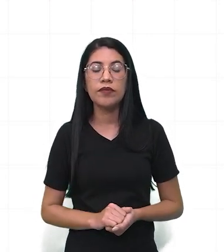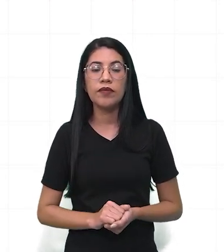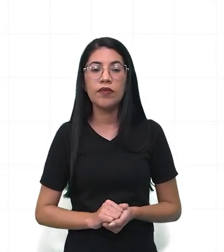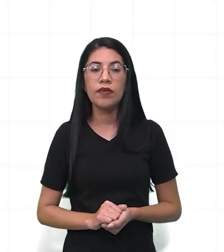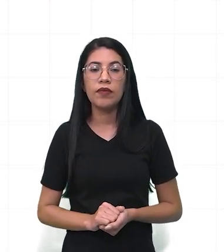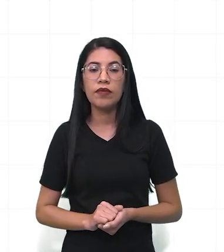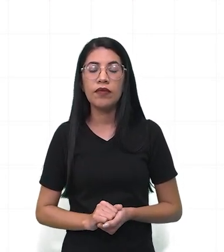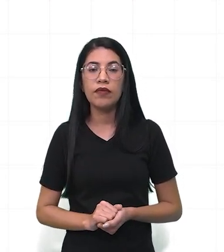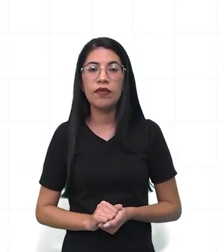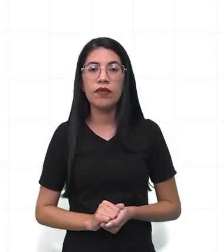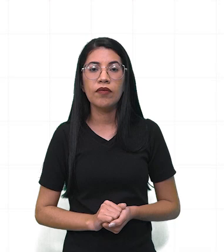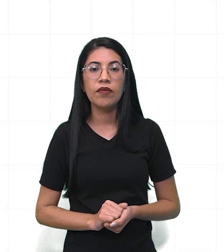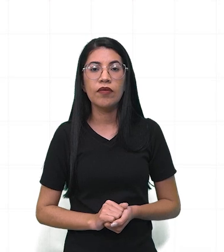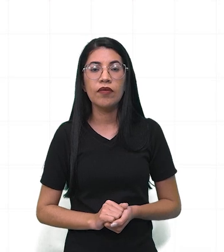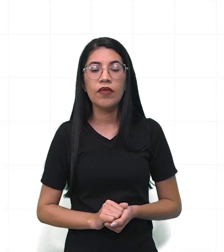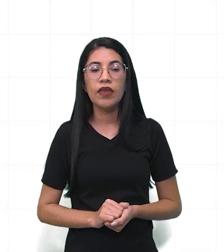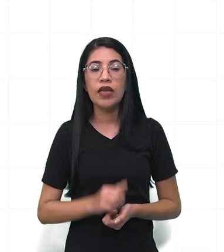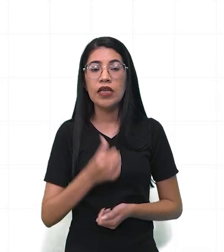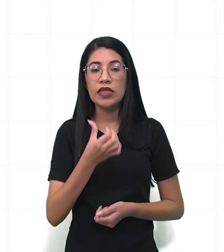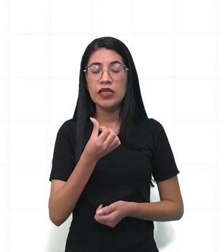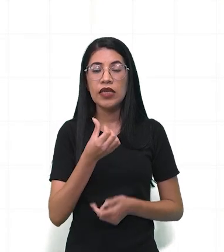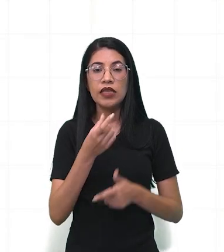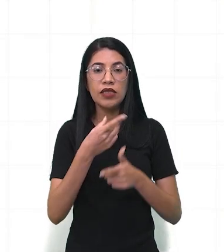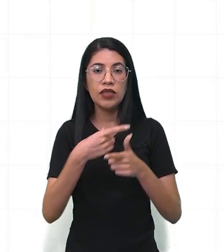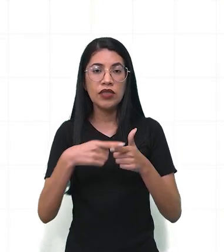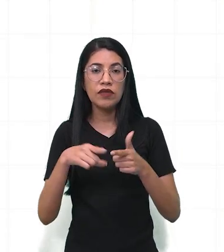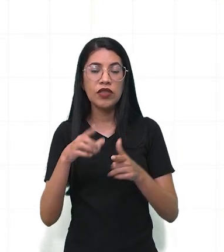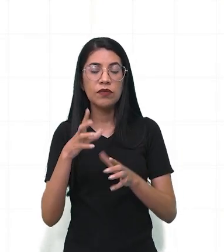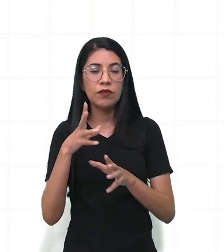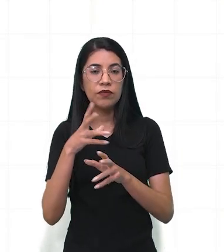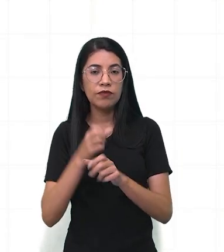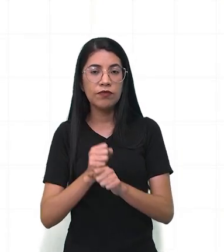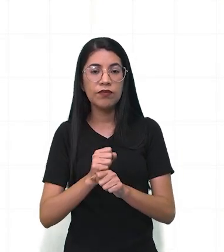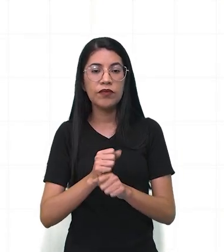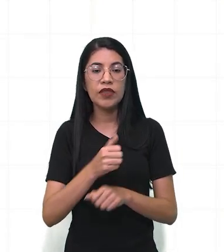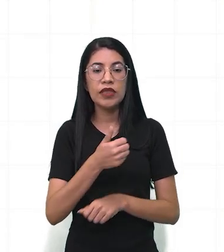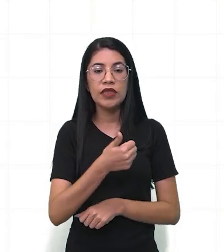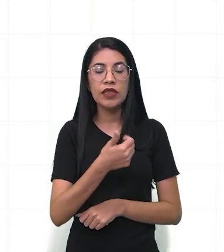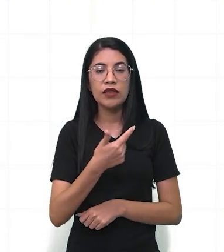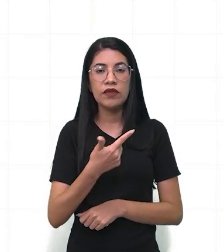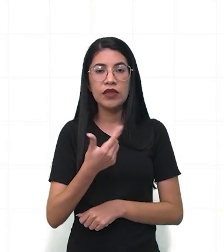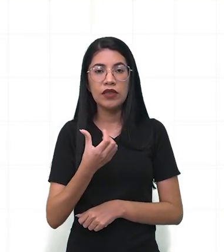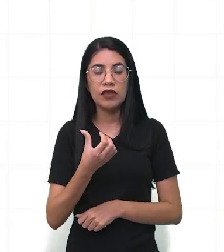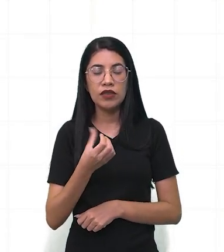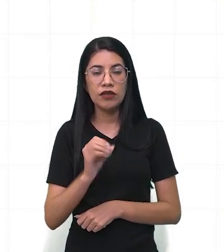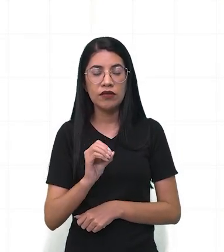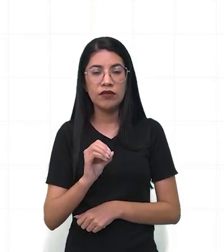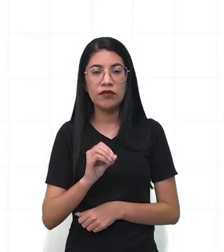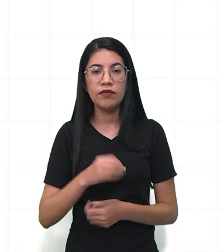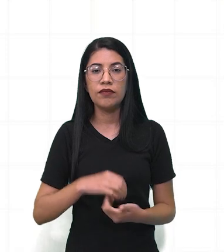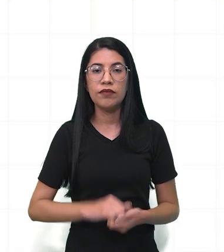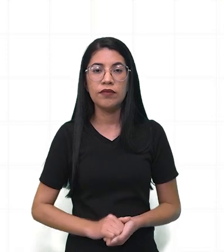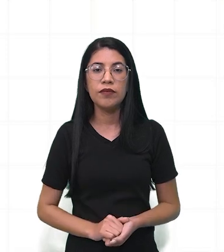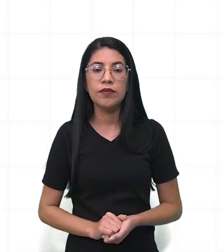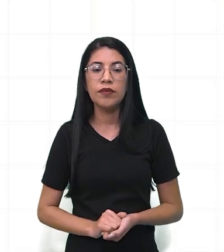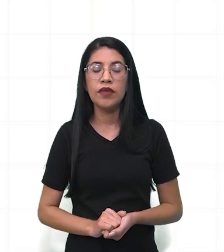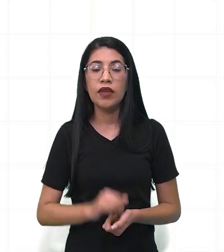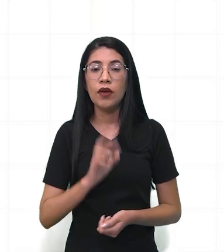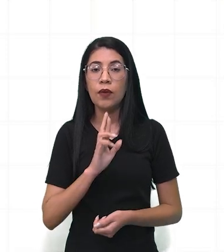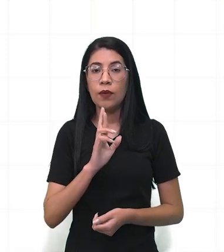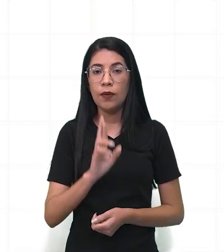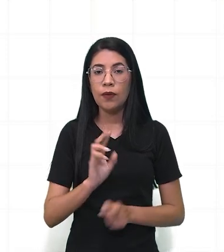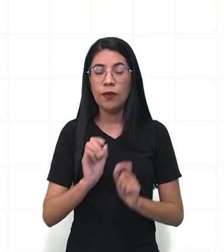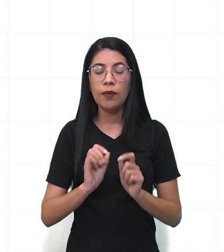6, e dividir pelo total, que é o todo. 6 dividido por 120. O resultado vai ser um número